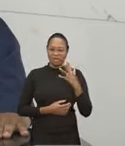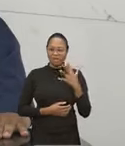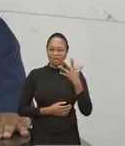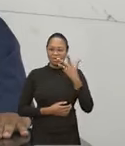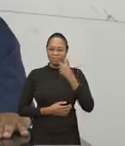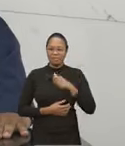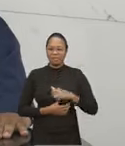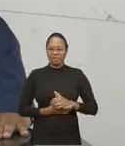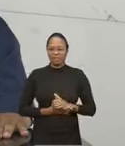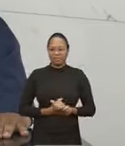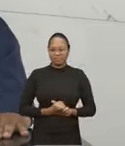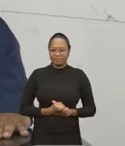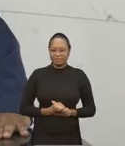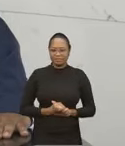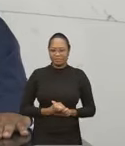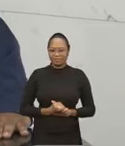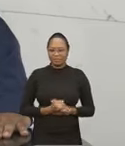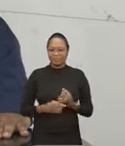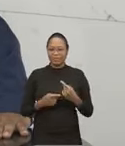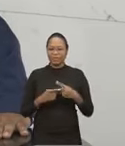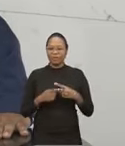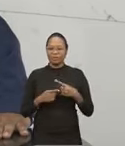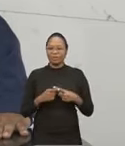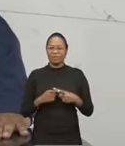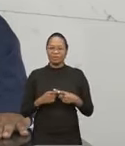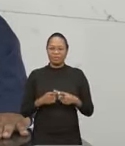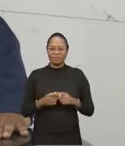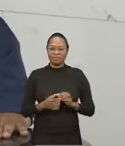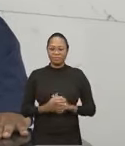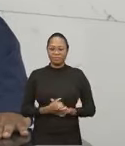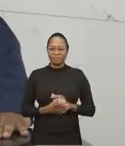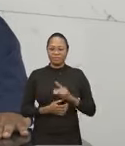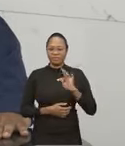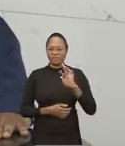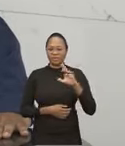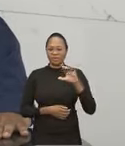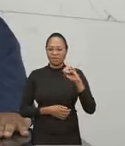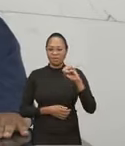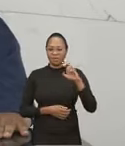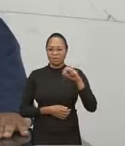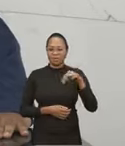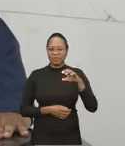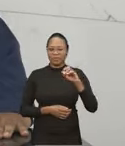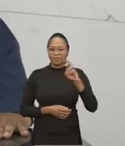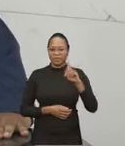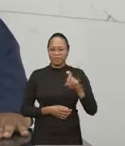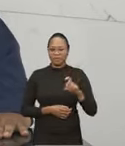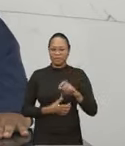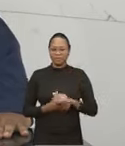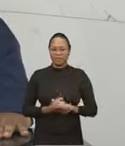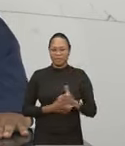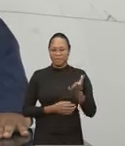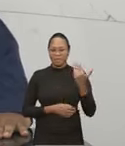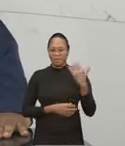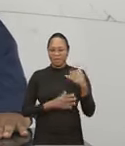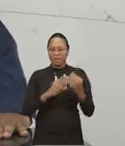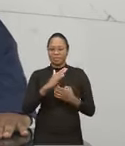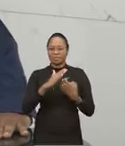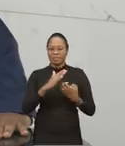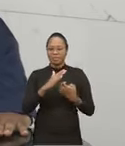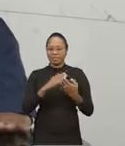né? Porque a Tronox, a antiga Tibraz, dava o suporte ao